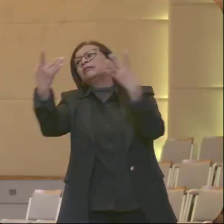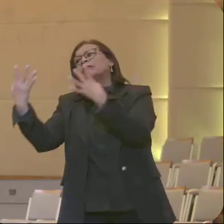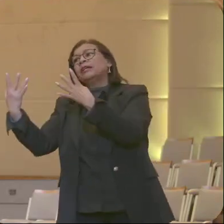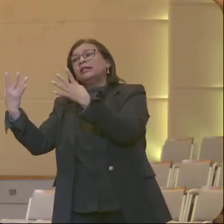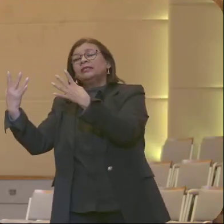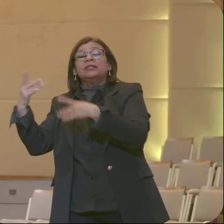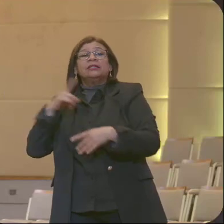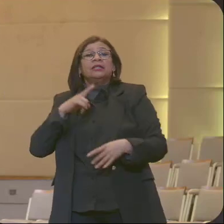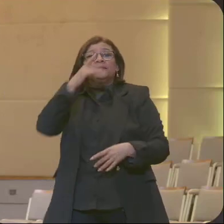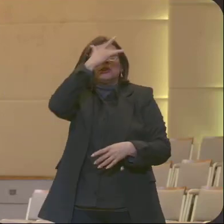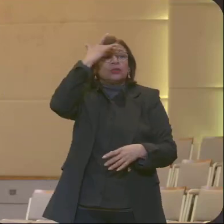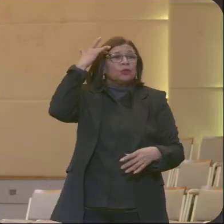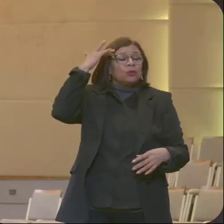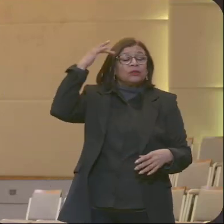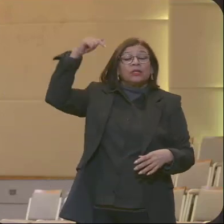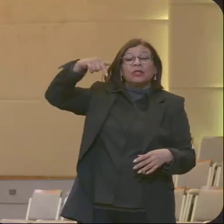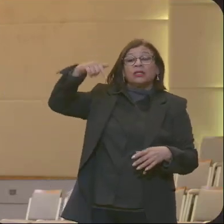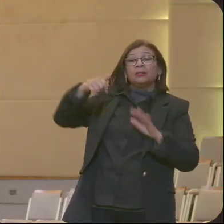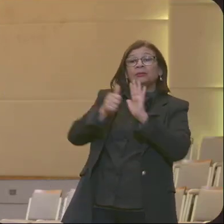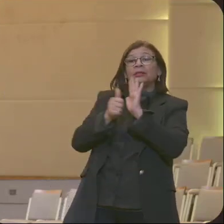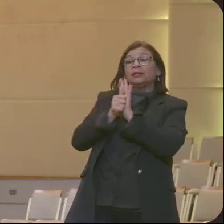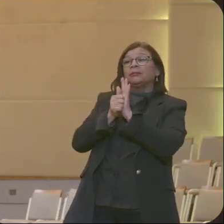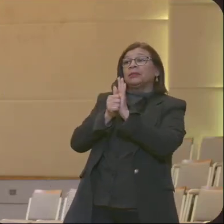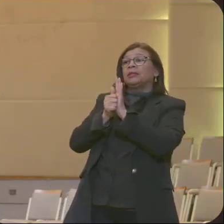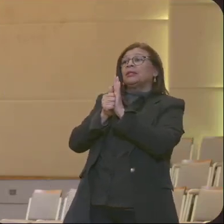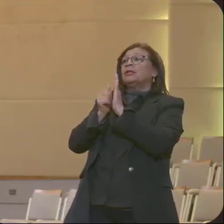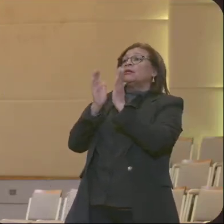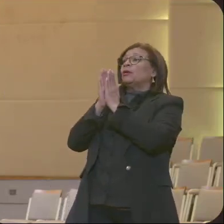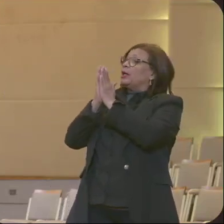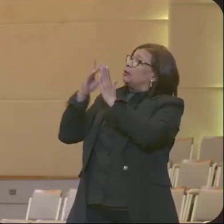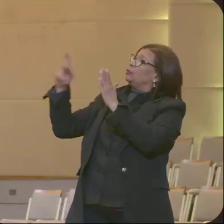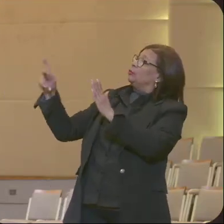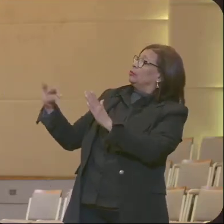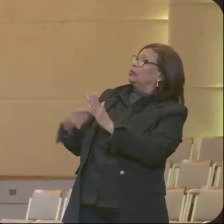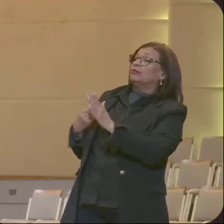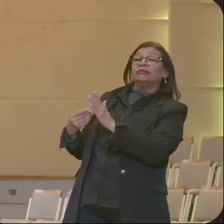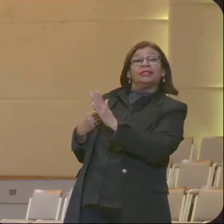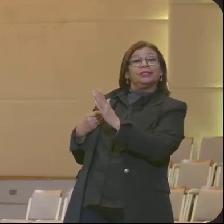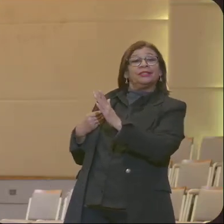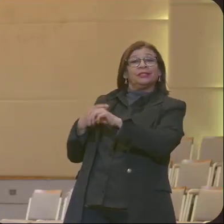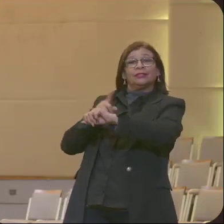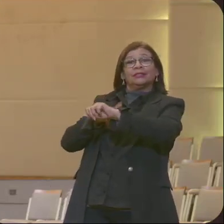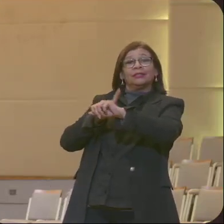aqui que querem orar por você. Enquanto você vem para cá,